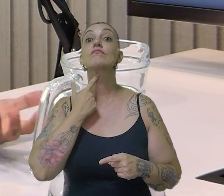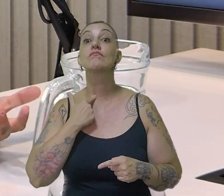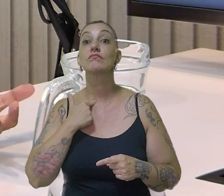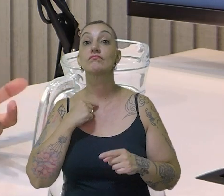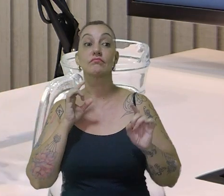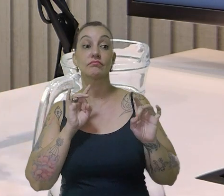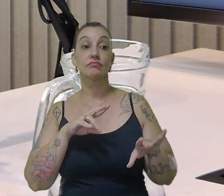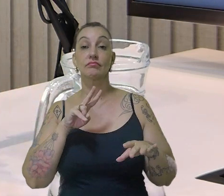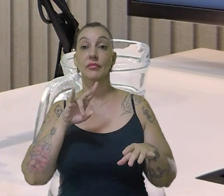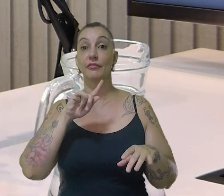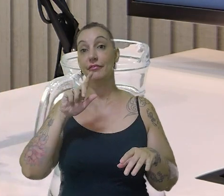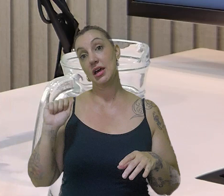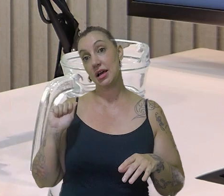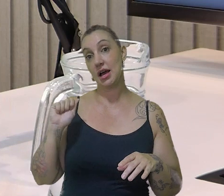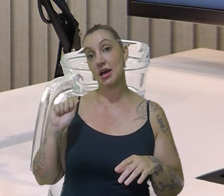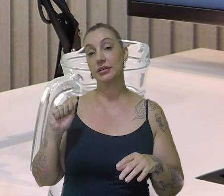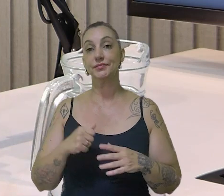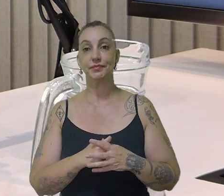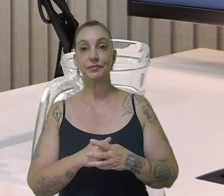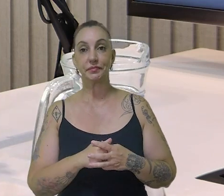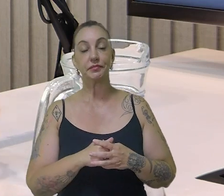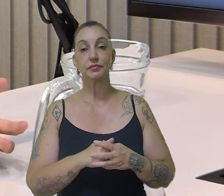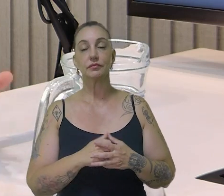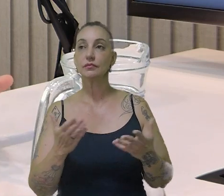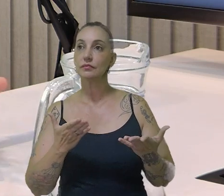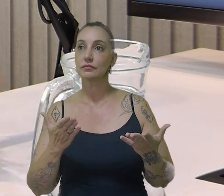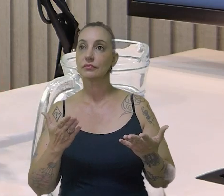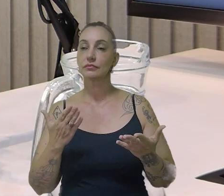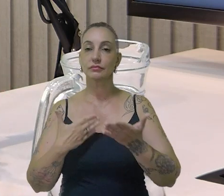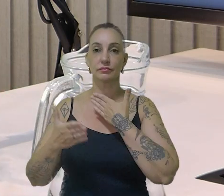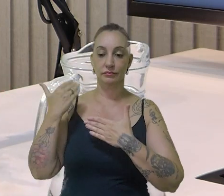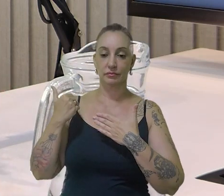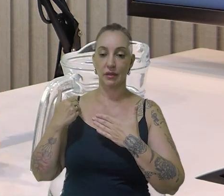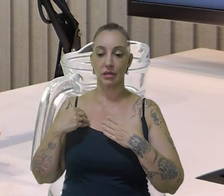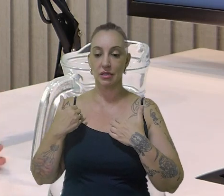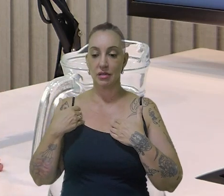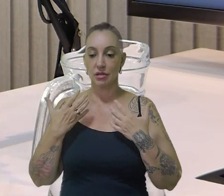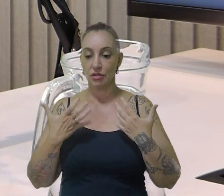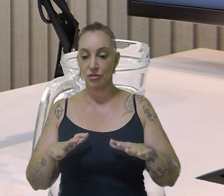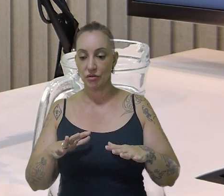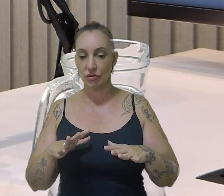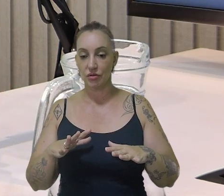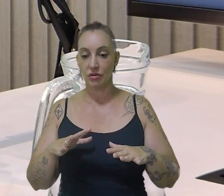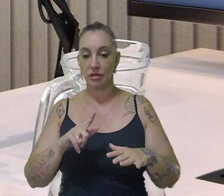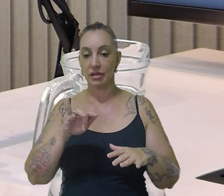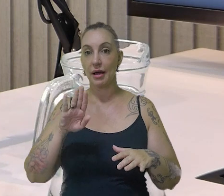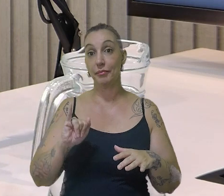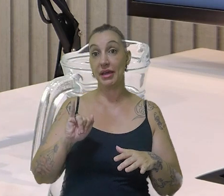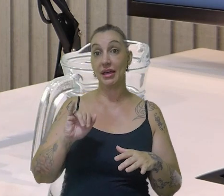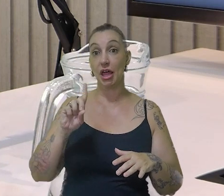vontade de sair do viga uhum né e eu tinha uma coisa que hoje já passou assim mas na época fal Ass cara eu não quero ficar conhecida como Gabi do